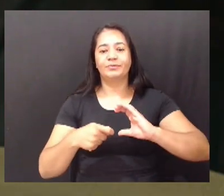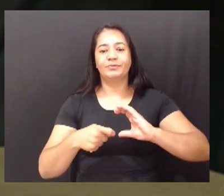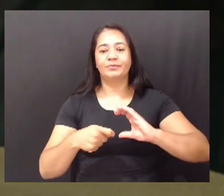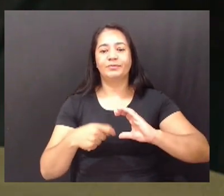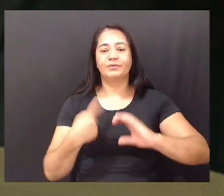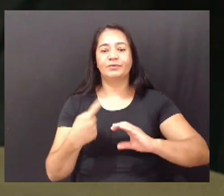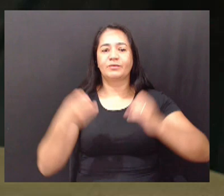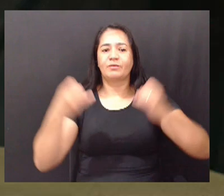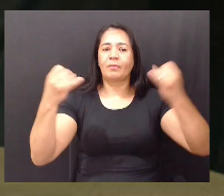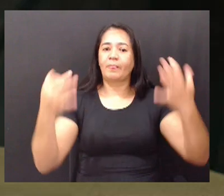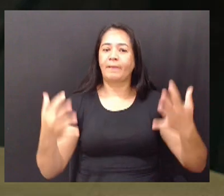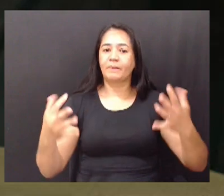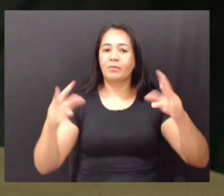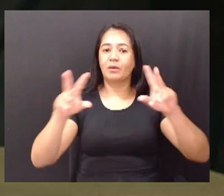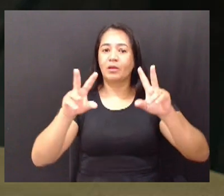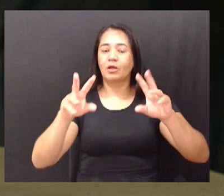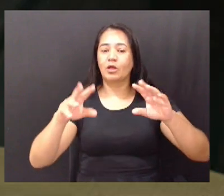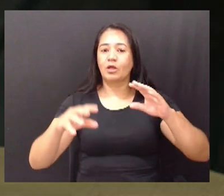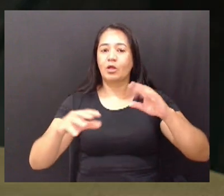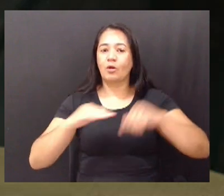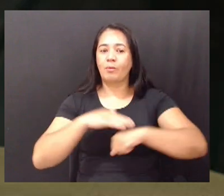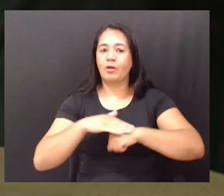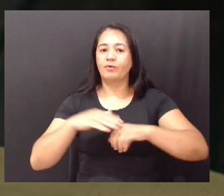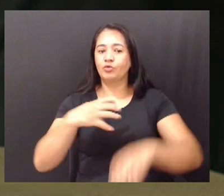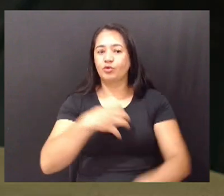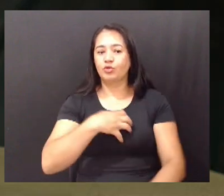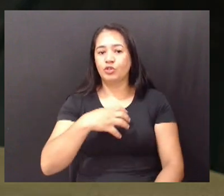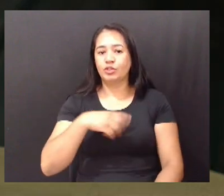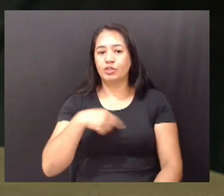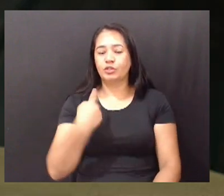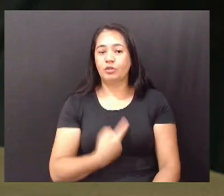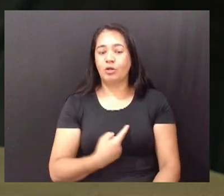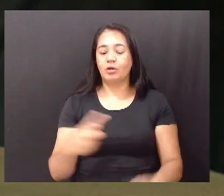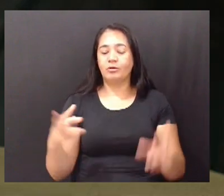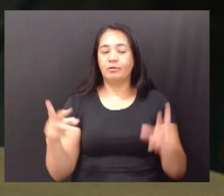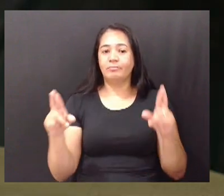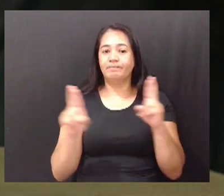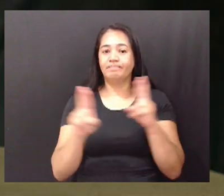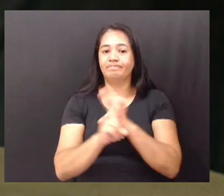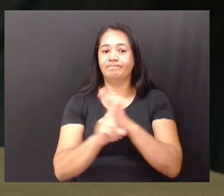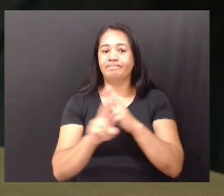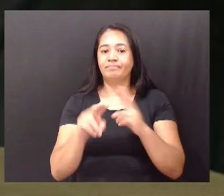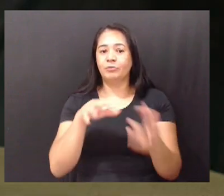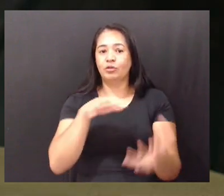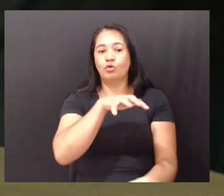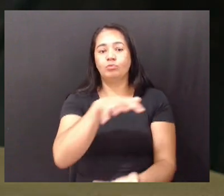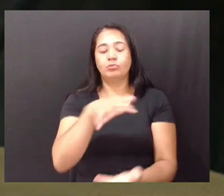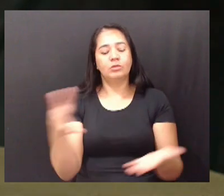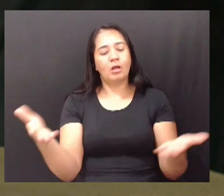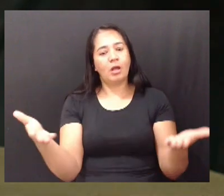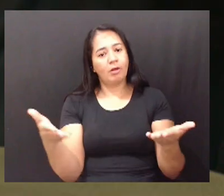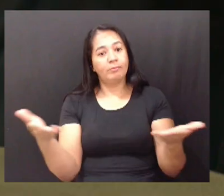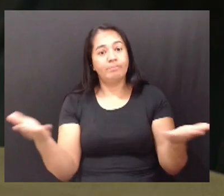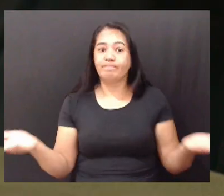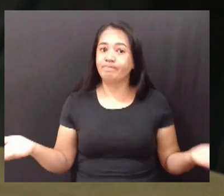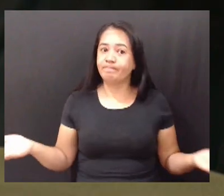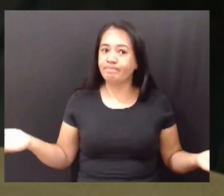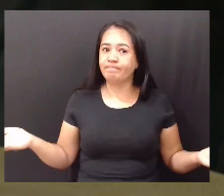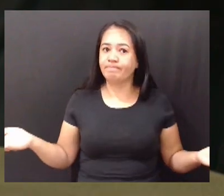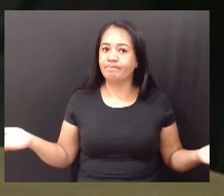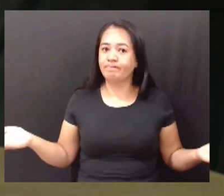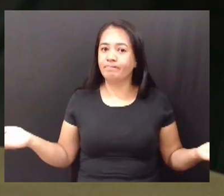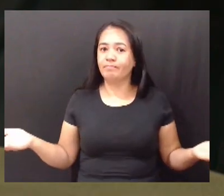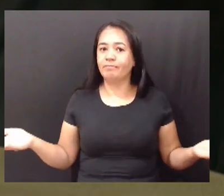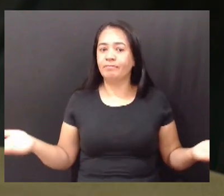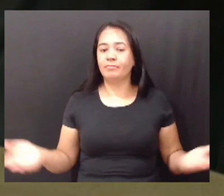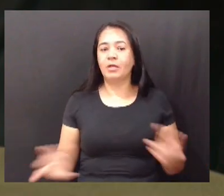a forma como estamos nos relacionando no mundo atual. Atual e real, tá? Os